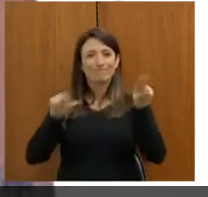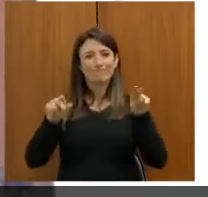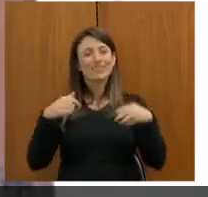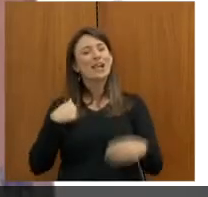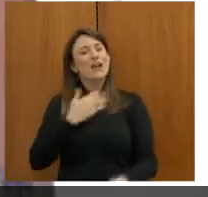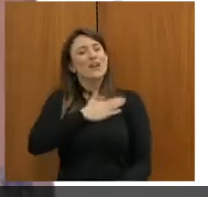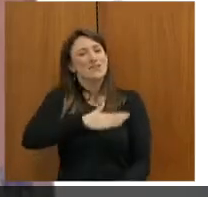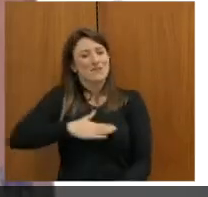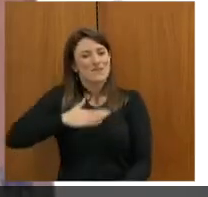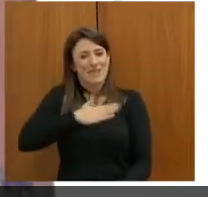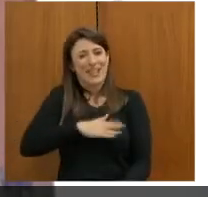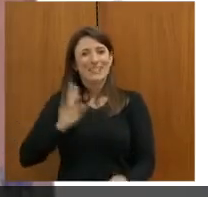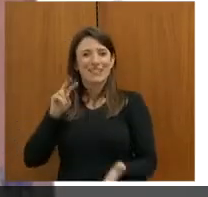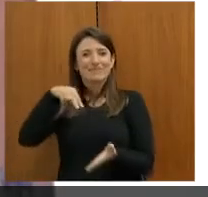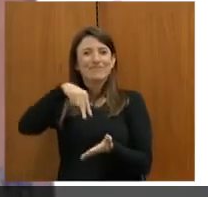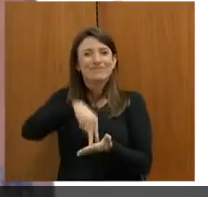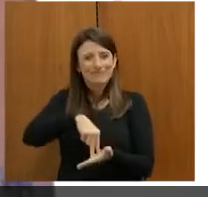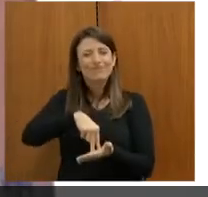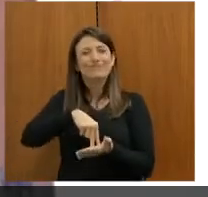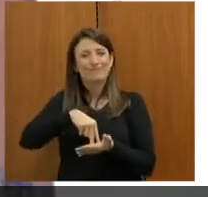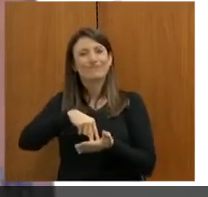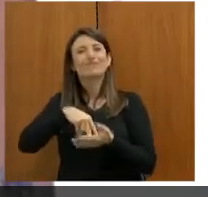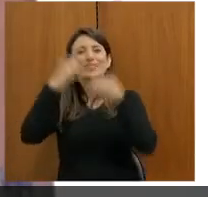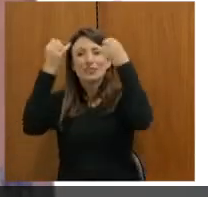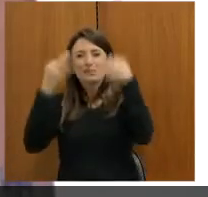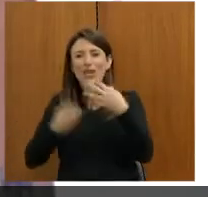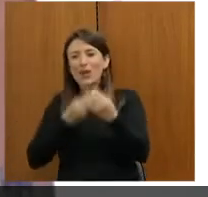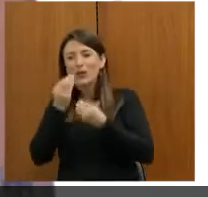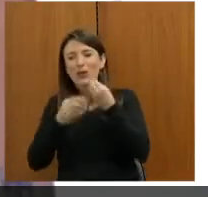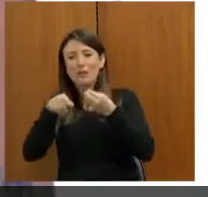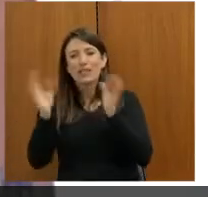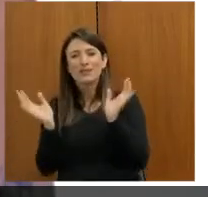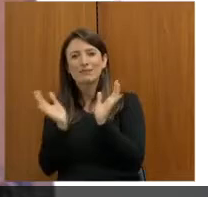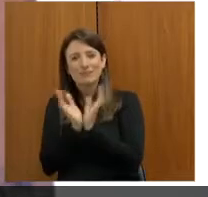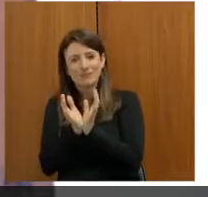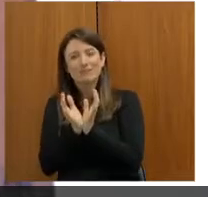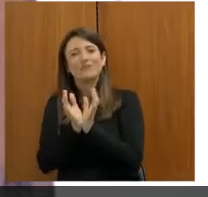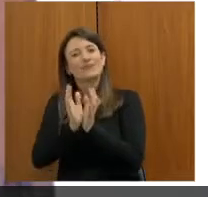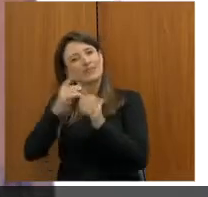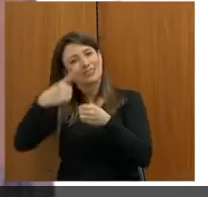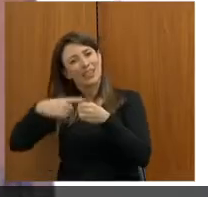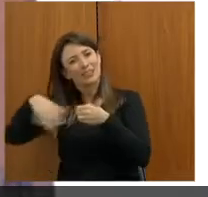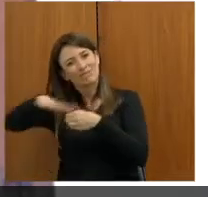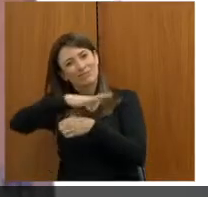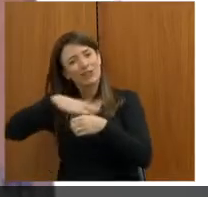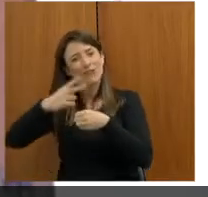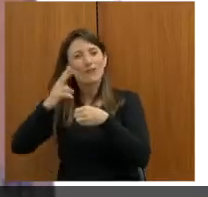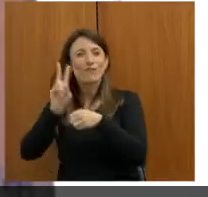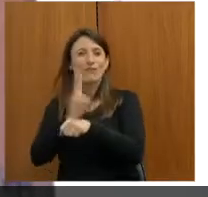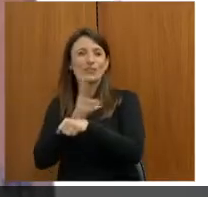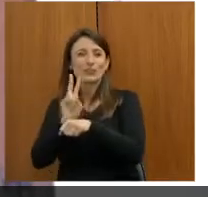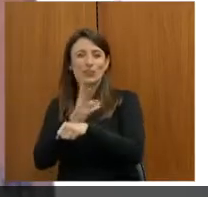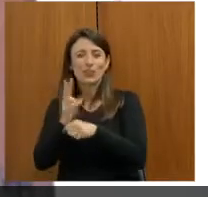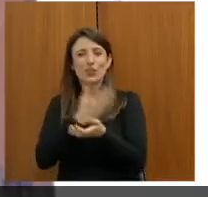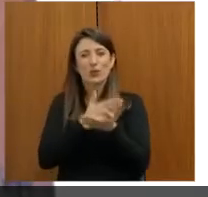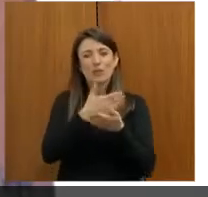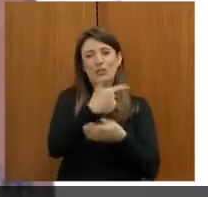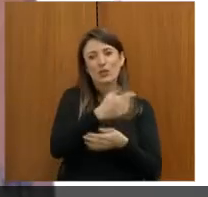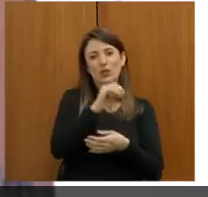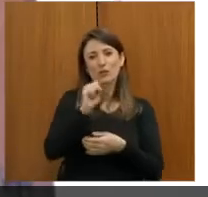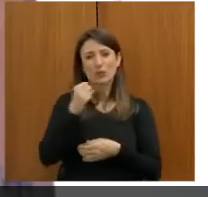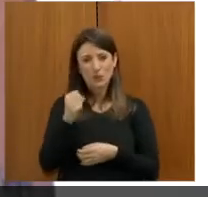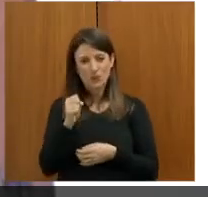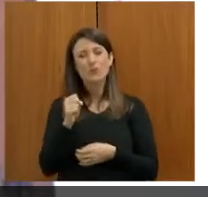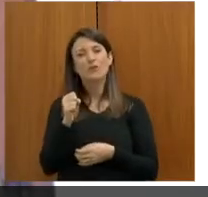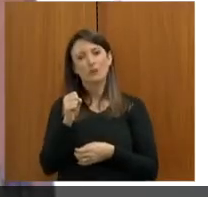trazer tá aqui podendo falar um pouquinho aqui da Zona da Mata né Estou aqui em Viçosa é desde 2008 né quando assumiu defensoria estou aqui assim